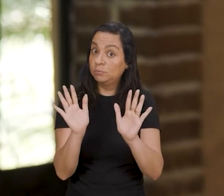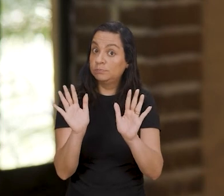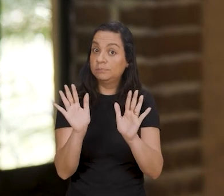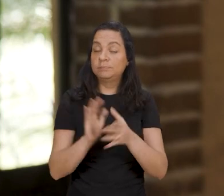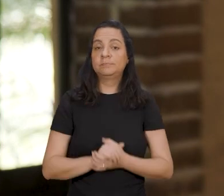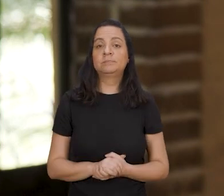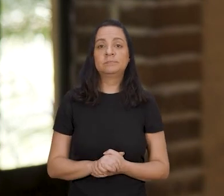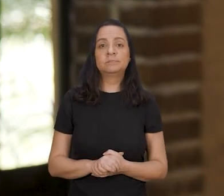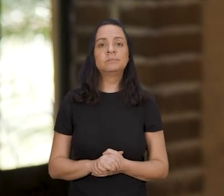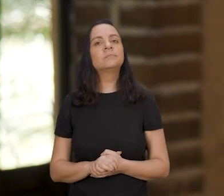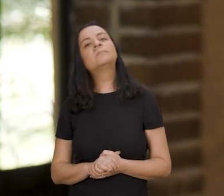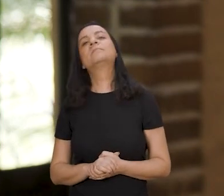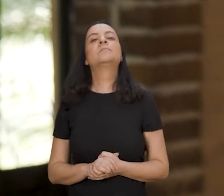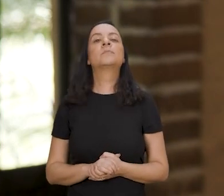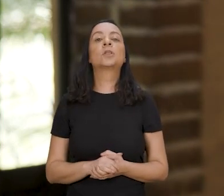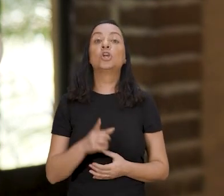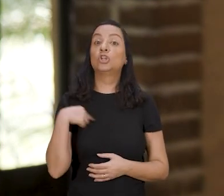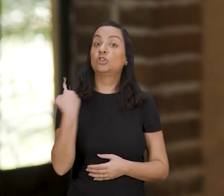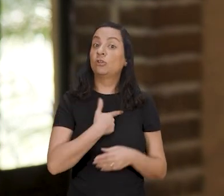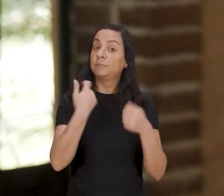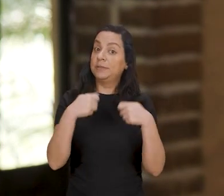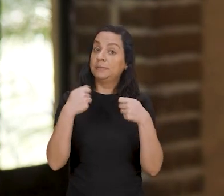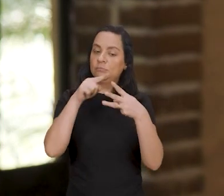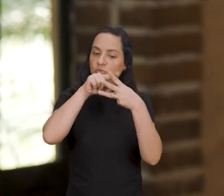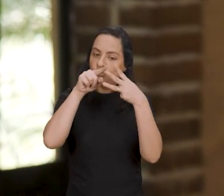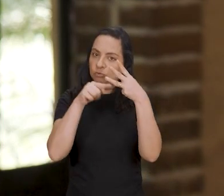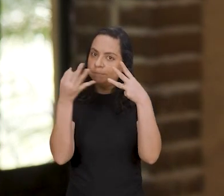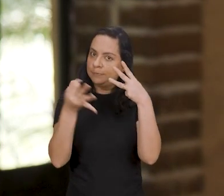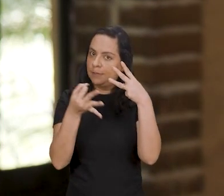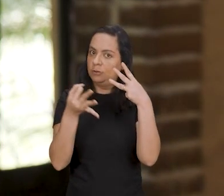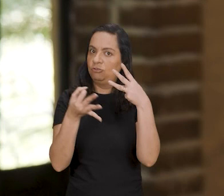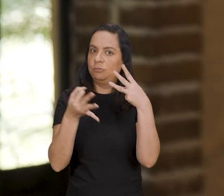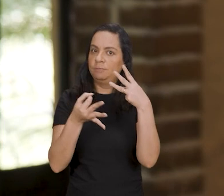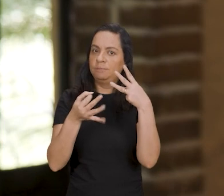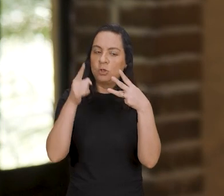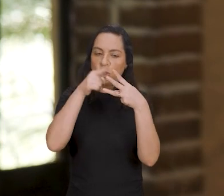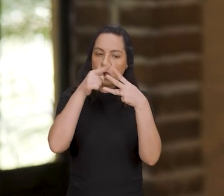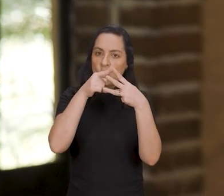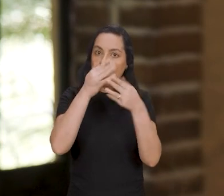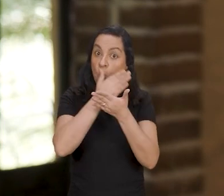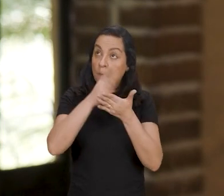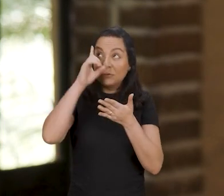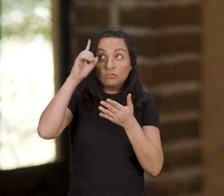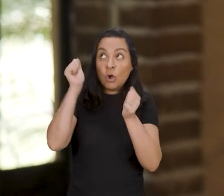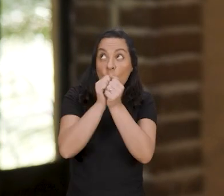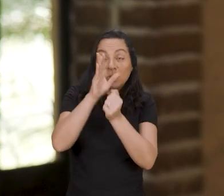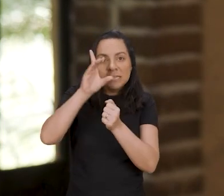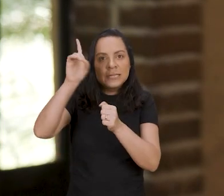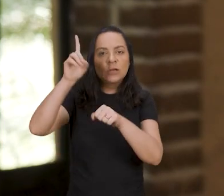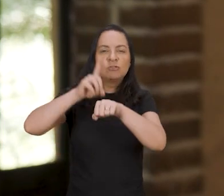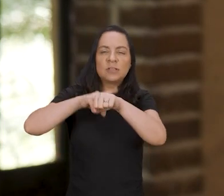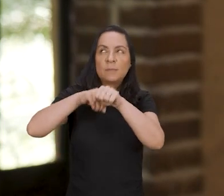Não. Na perspectiva divina é ao contrário. Você começa com Ele, entendendo